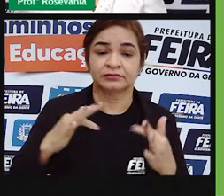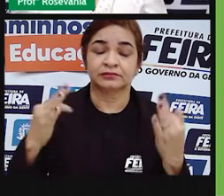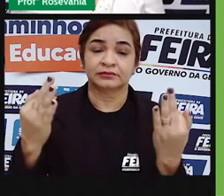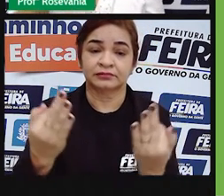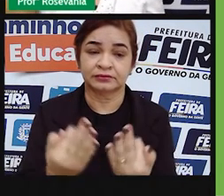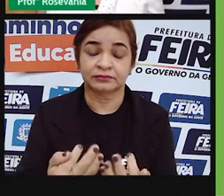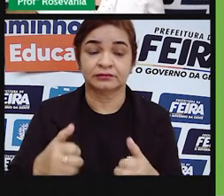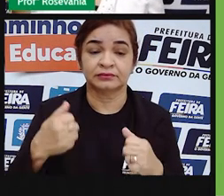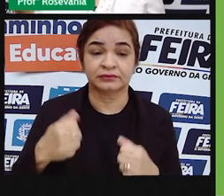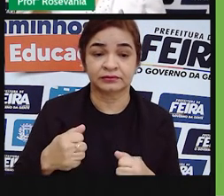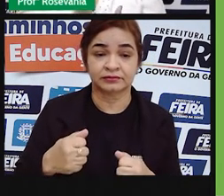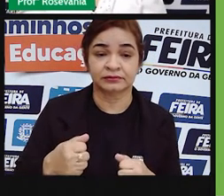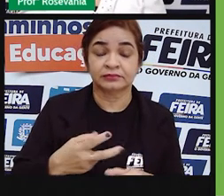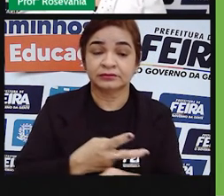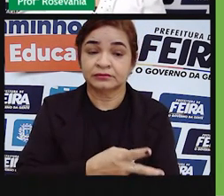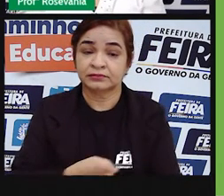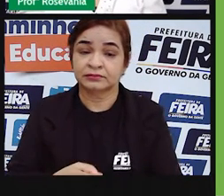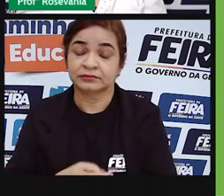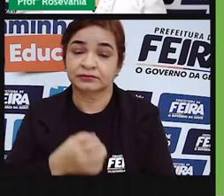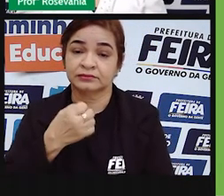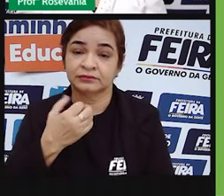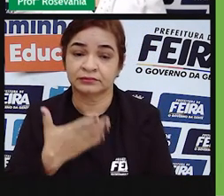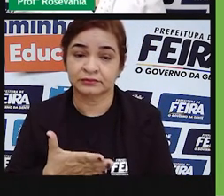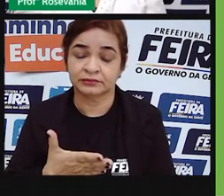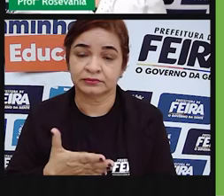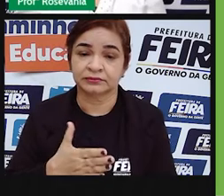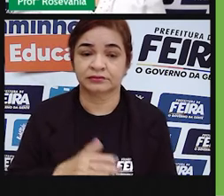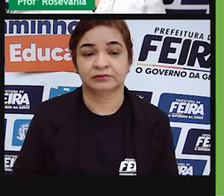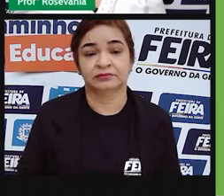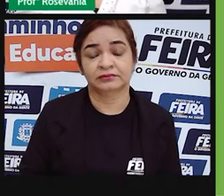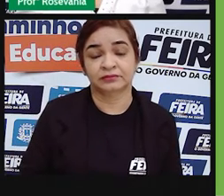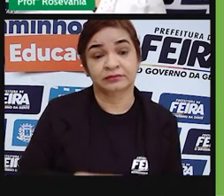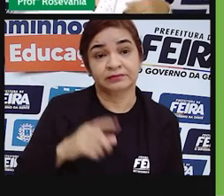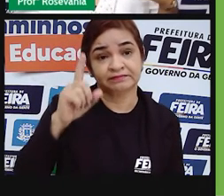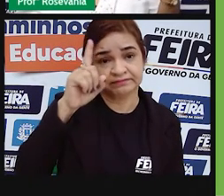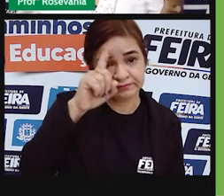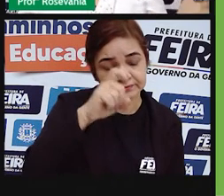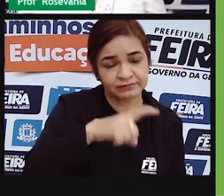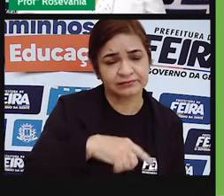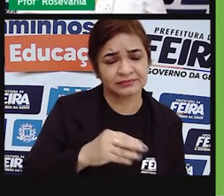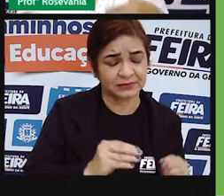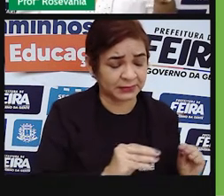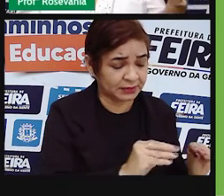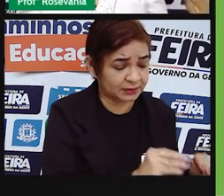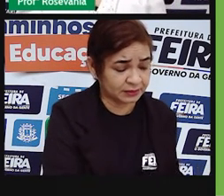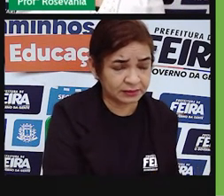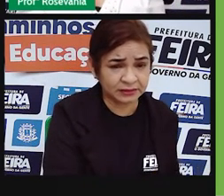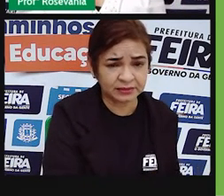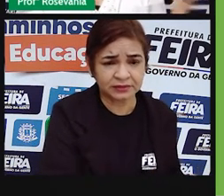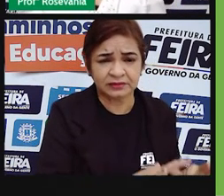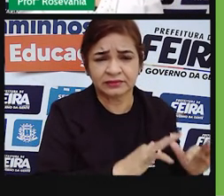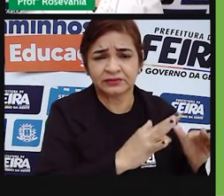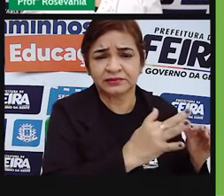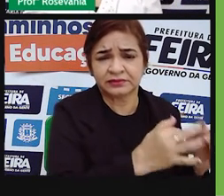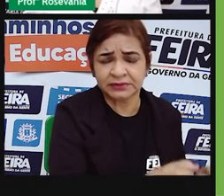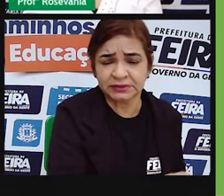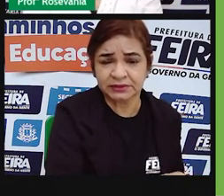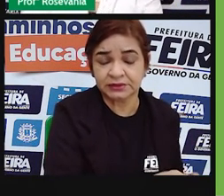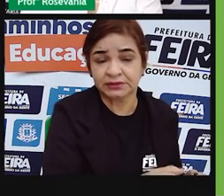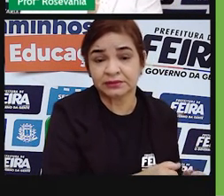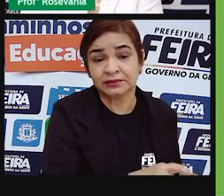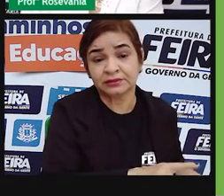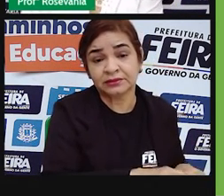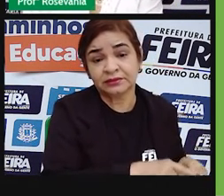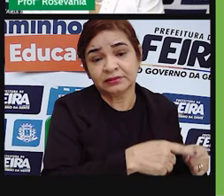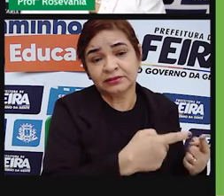essas condições de vida me faz sair, largar minha terra, minha história, toda a minha identidade para ir buscar nessas